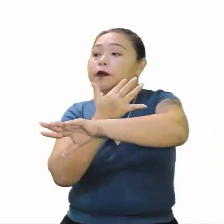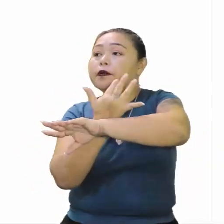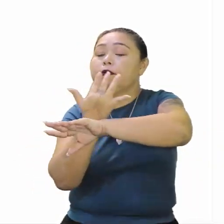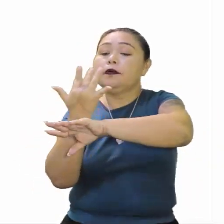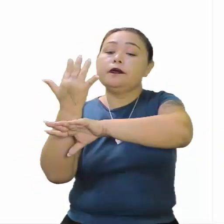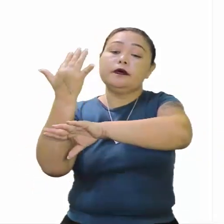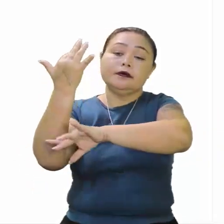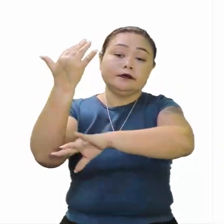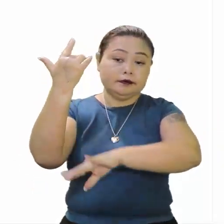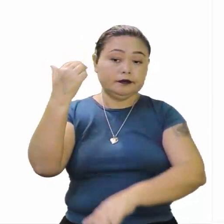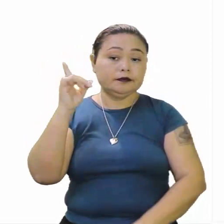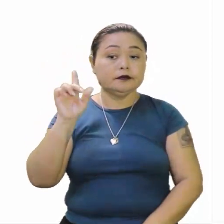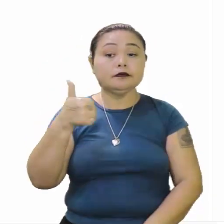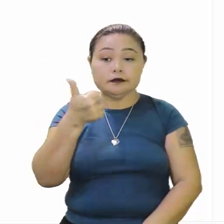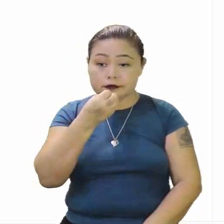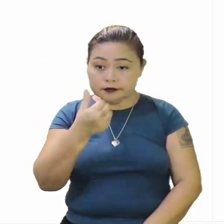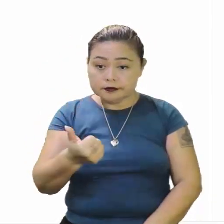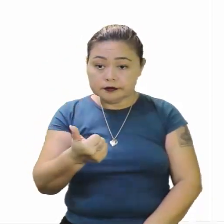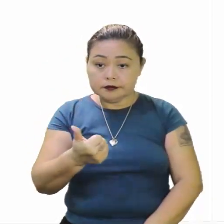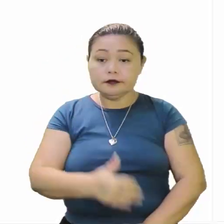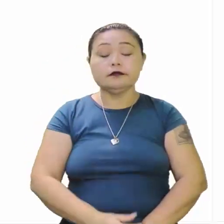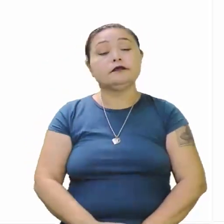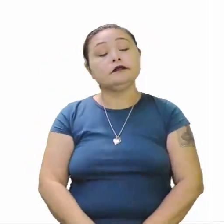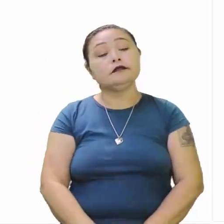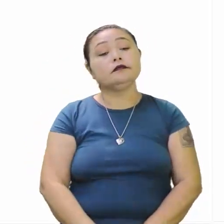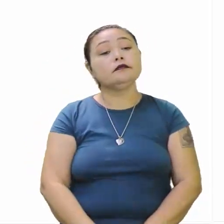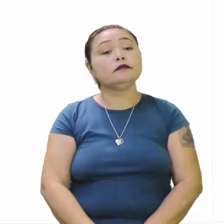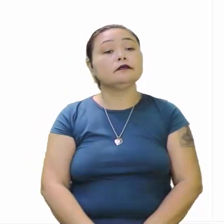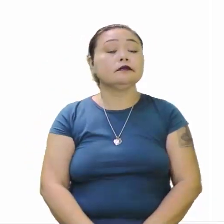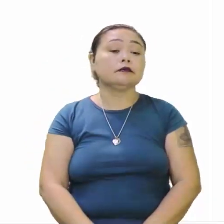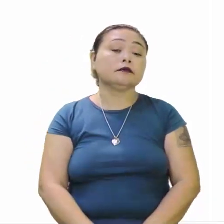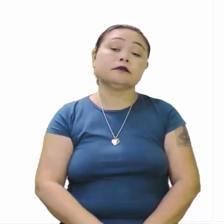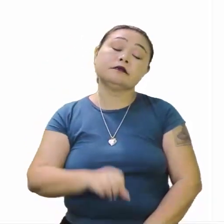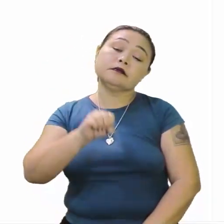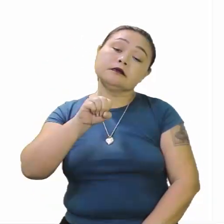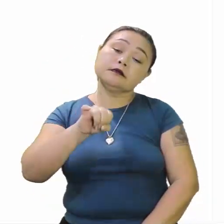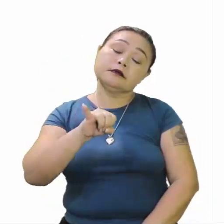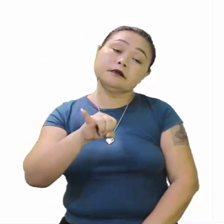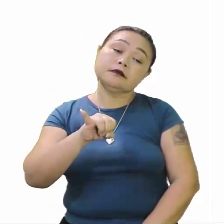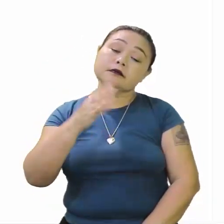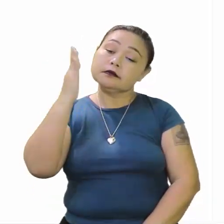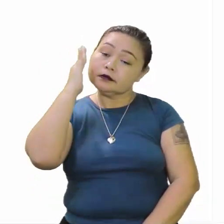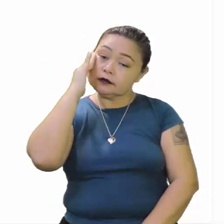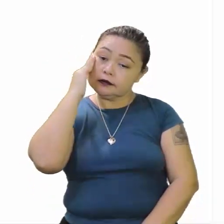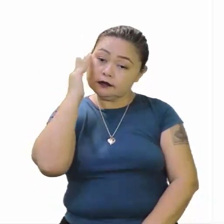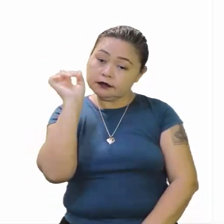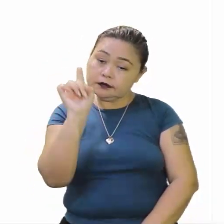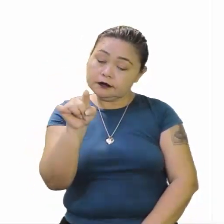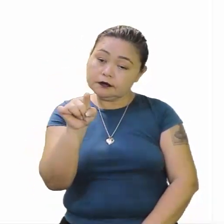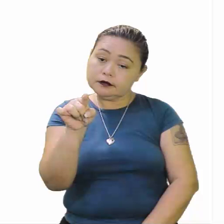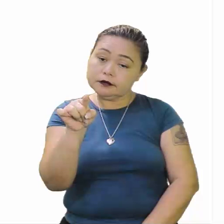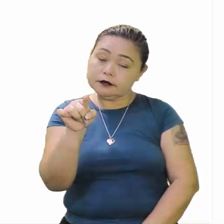aconteceu. Tudo bem até aí? Se você compreendeu